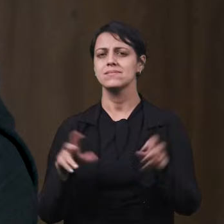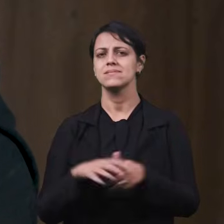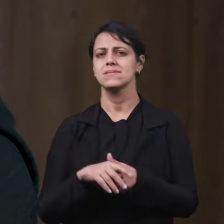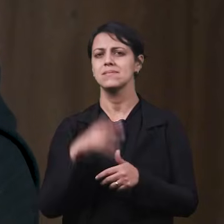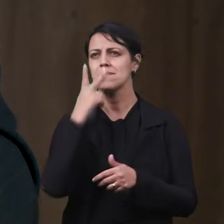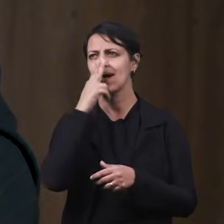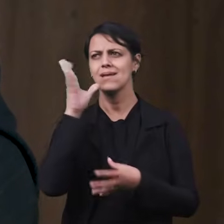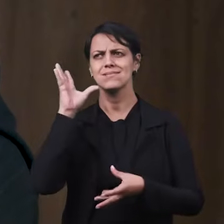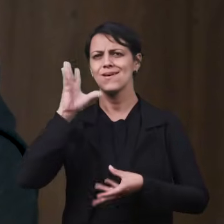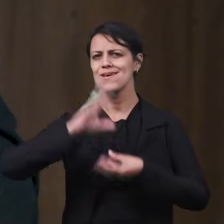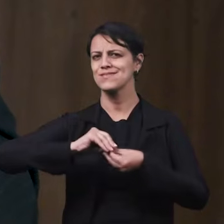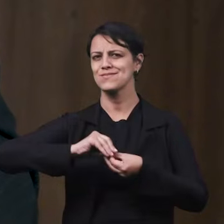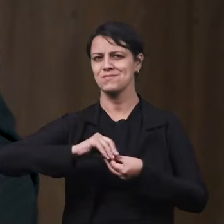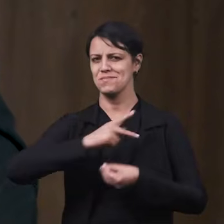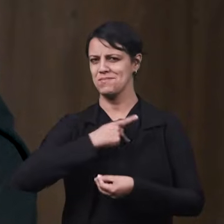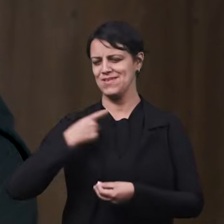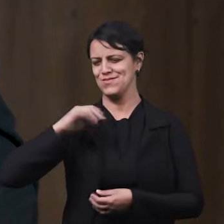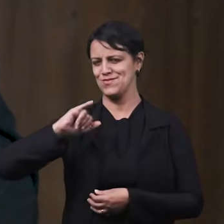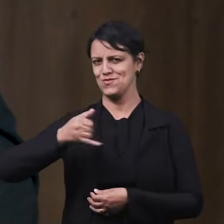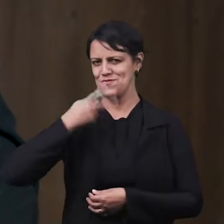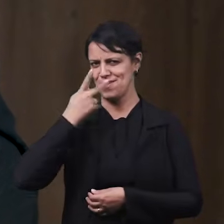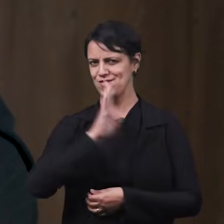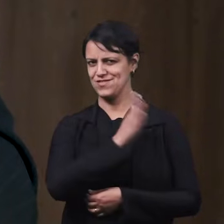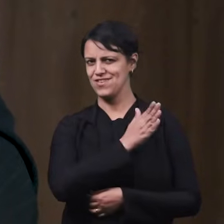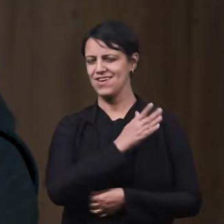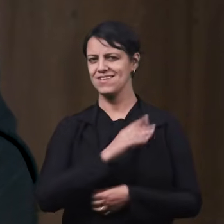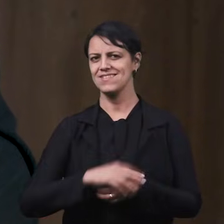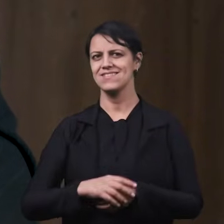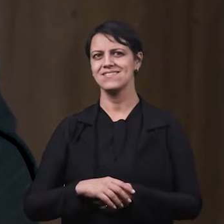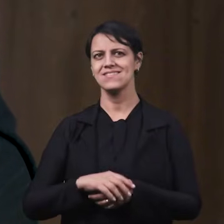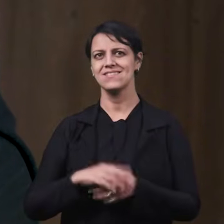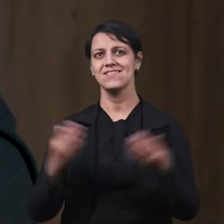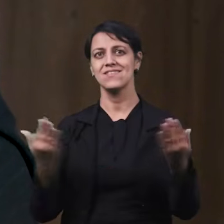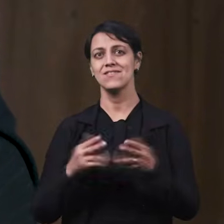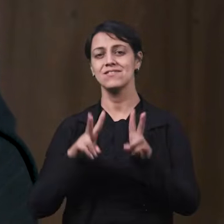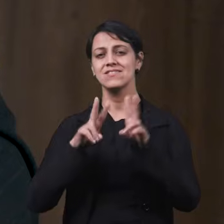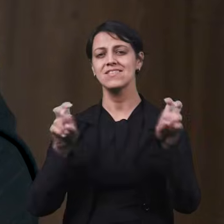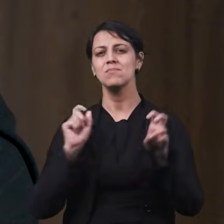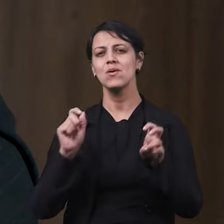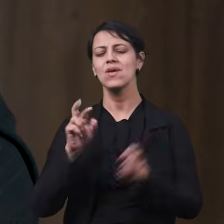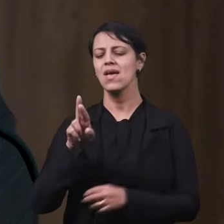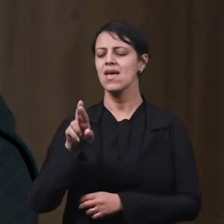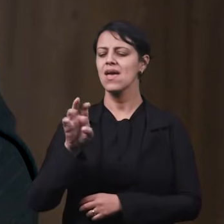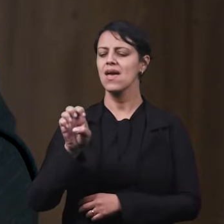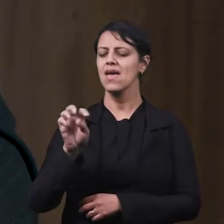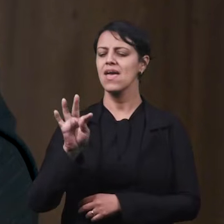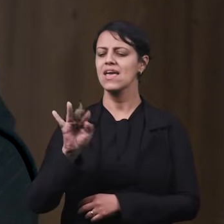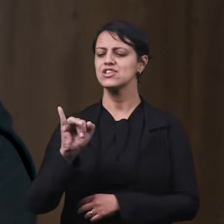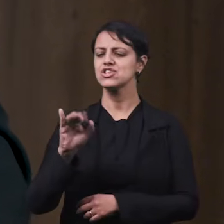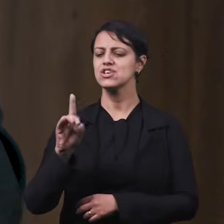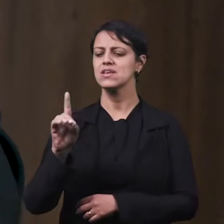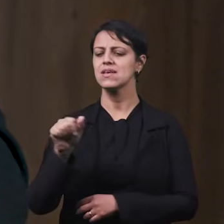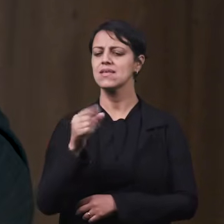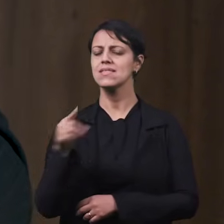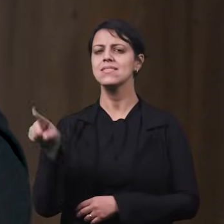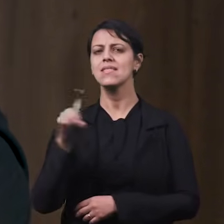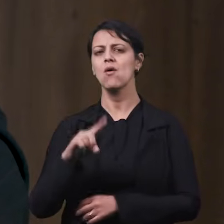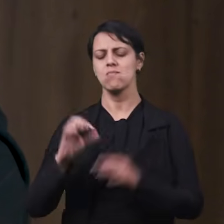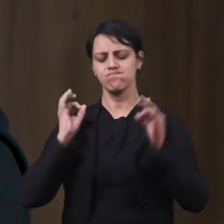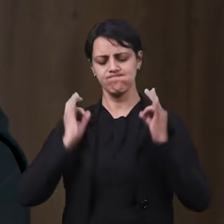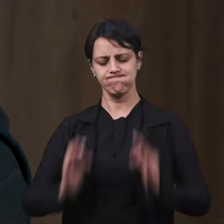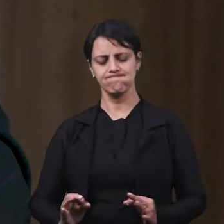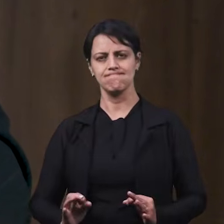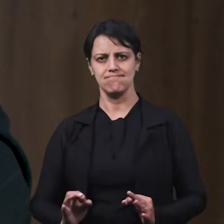que o pastor João acabou de falar. O tema desse episódio hoje é retidão, um princípio de sabedoria que